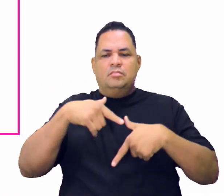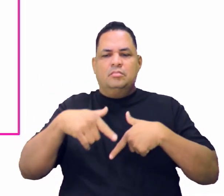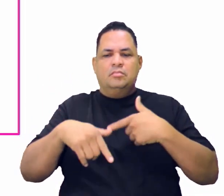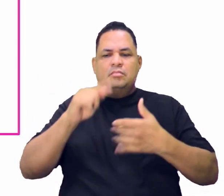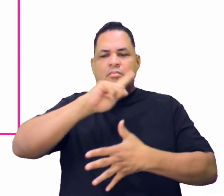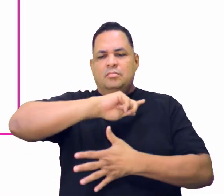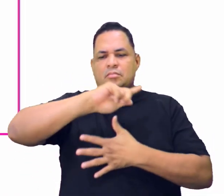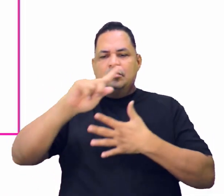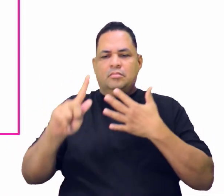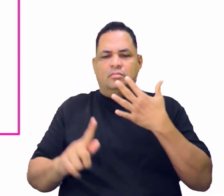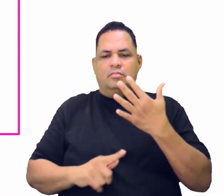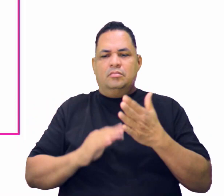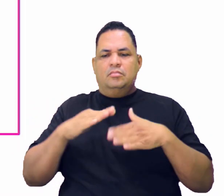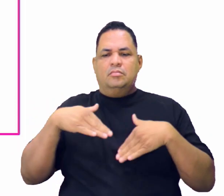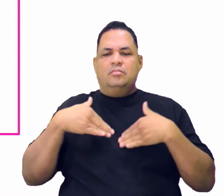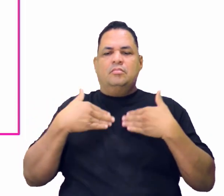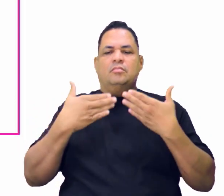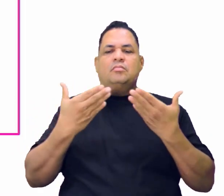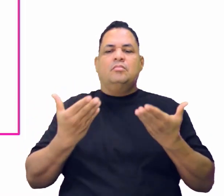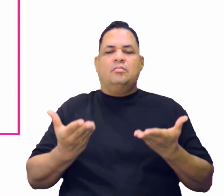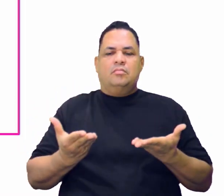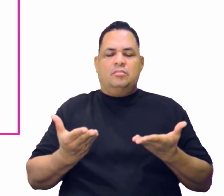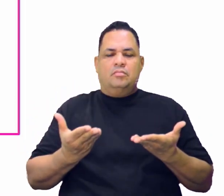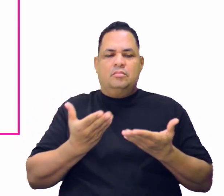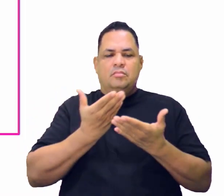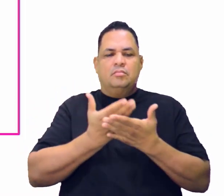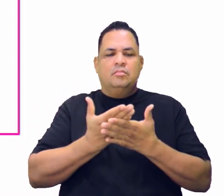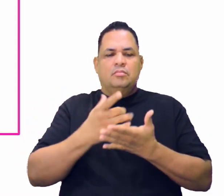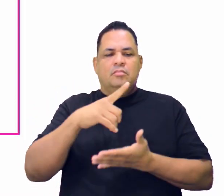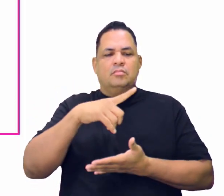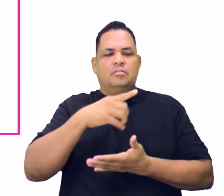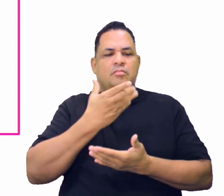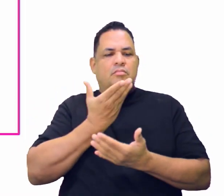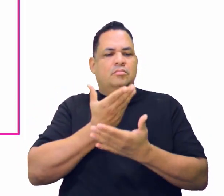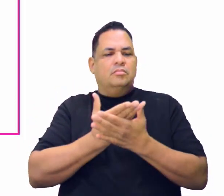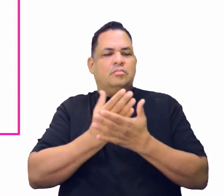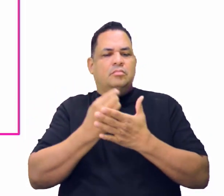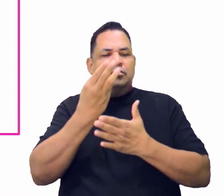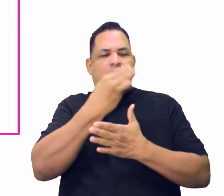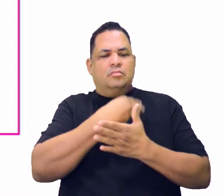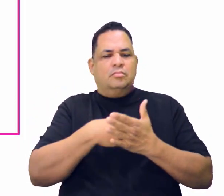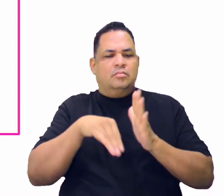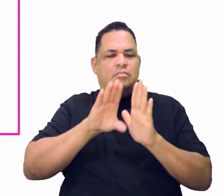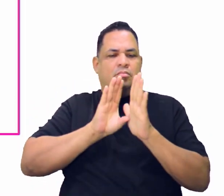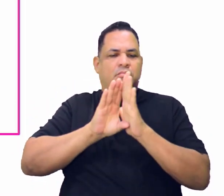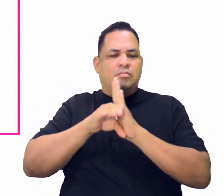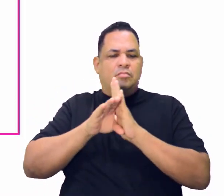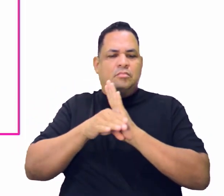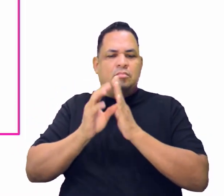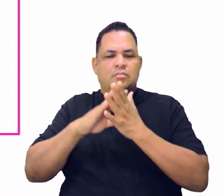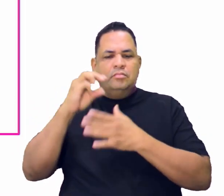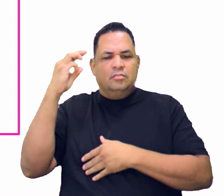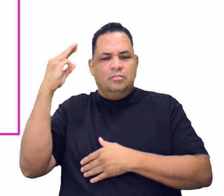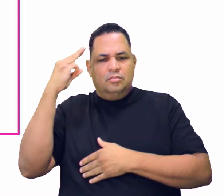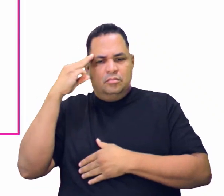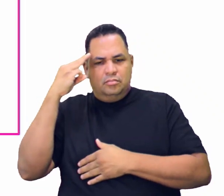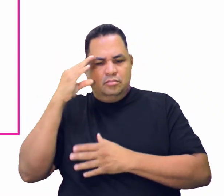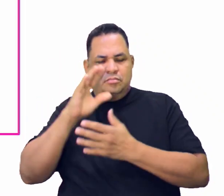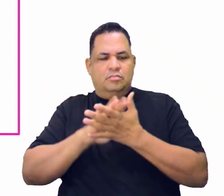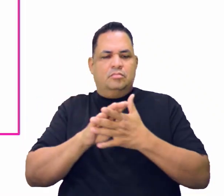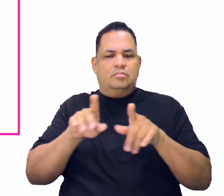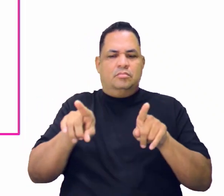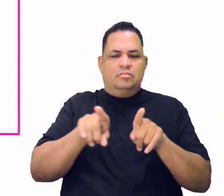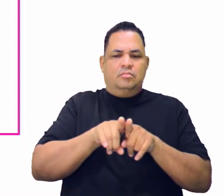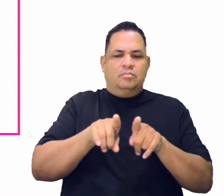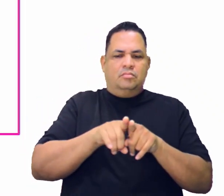gênero. Qual o gênero que será trabalhado, amadinha? A gente vai trabalhar mapa conceitual, né, mapa mental, vamos